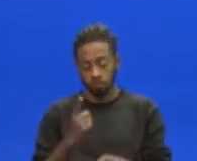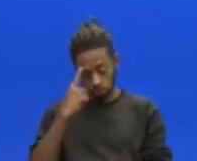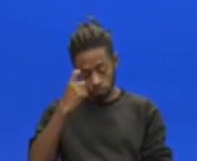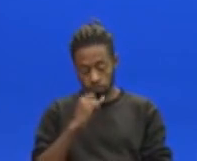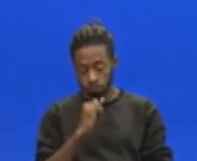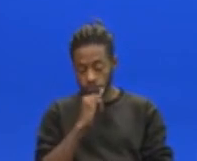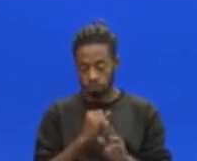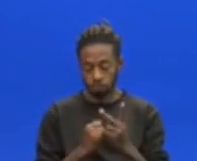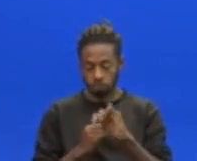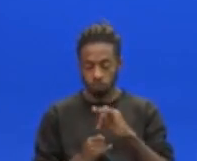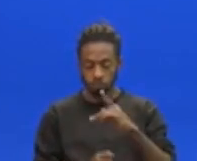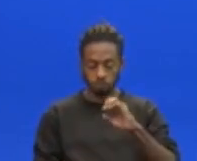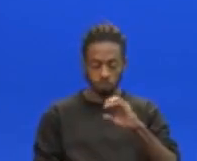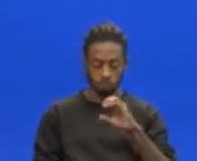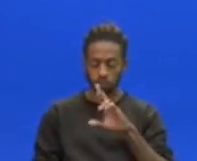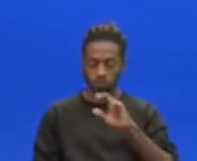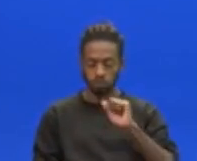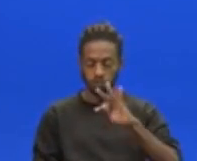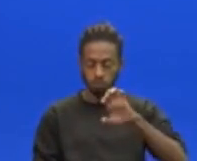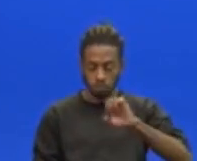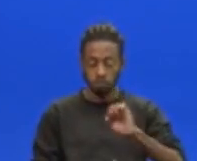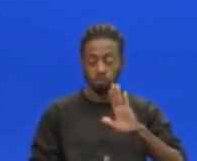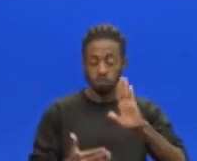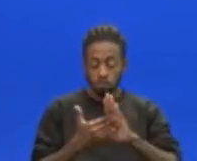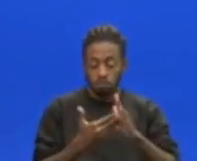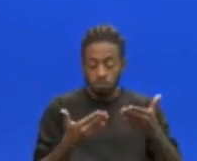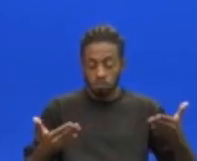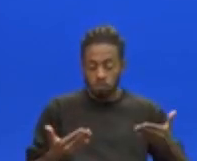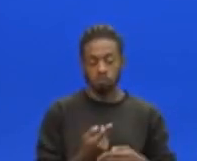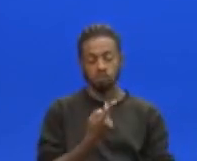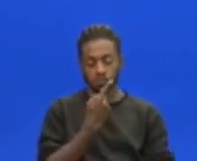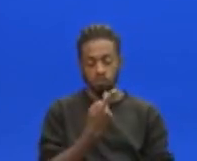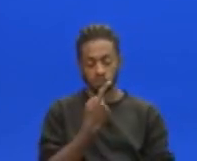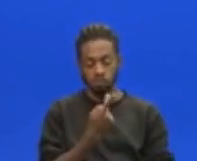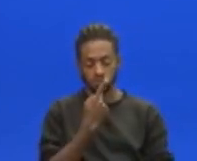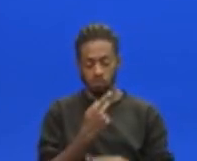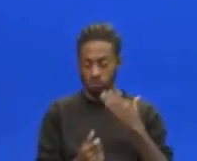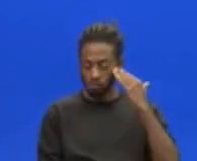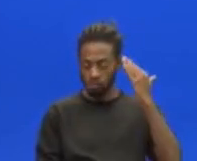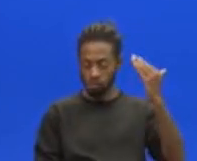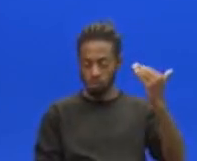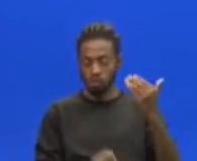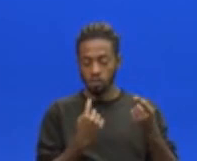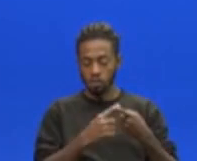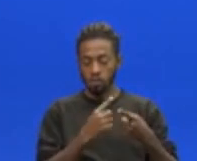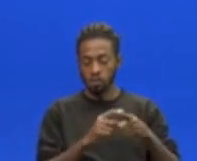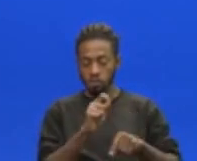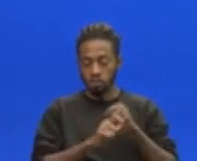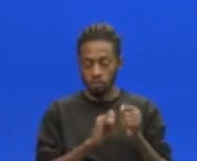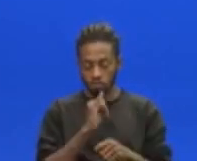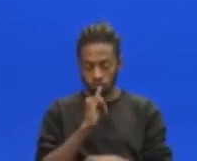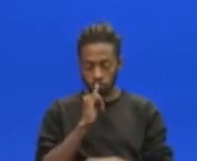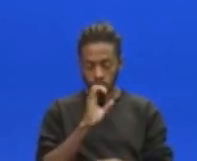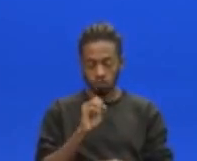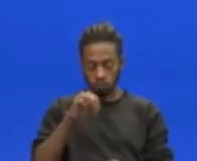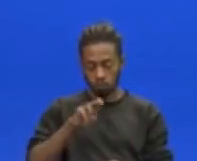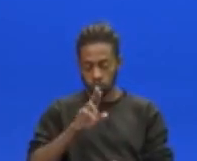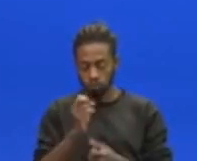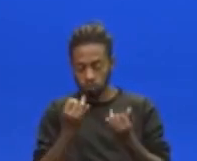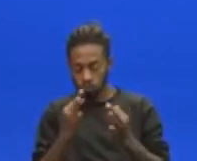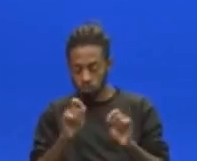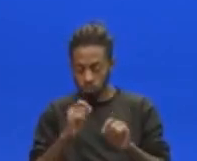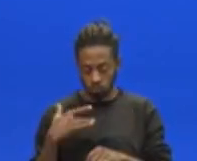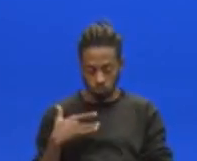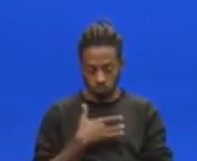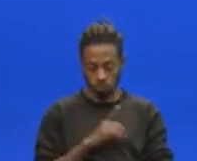de Hipócrates, até hoje ela é respeitada, ela é aceita, porque a Organização Mundial da Saúde diz que saúde é